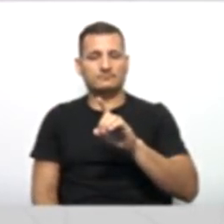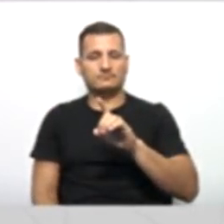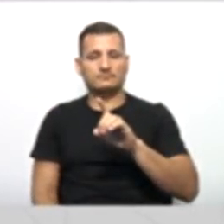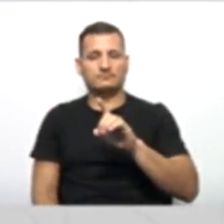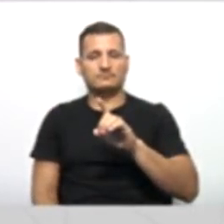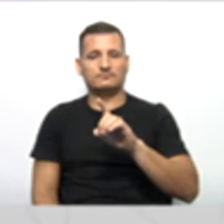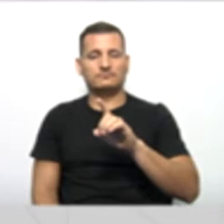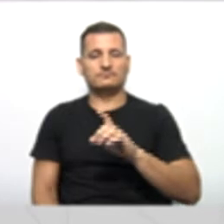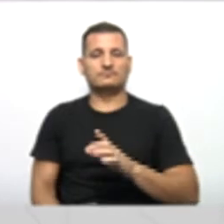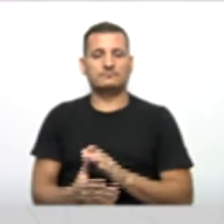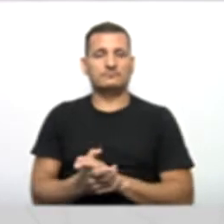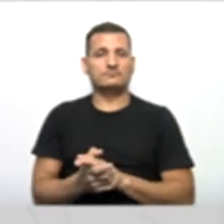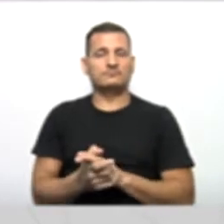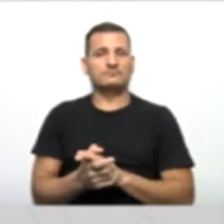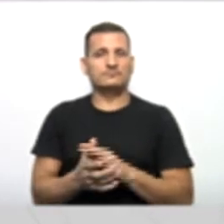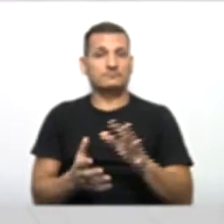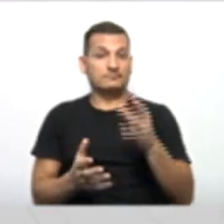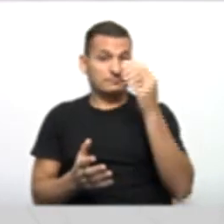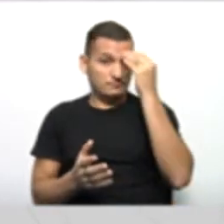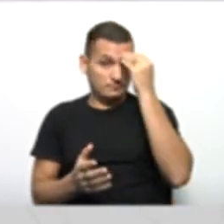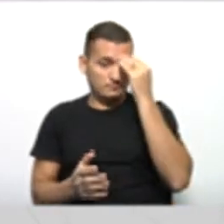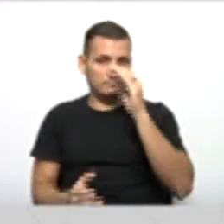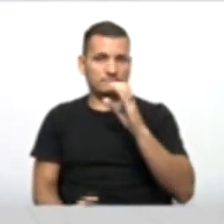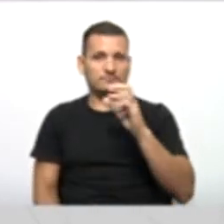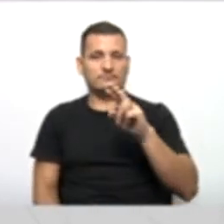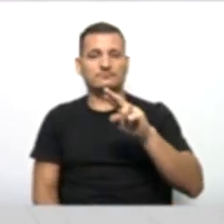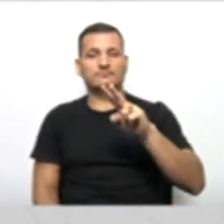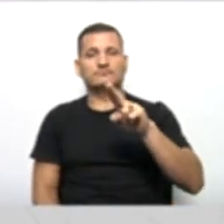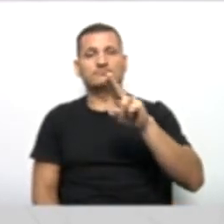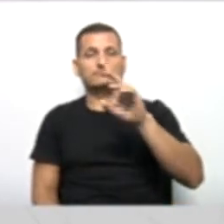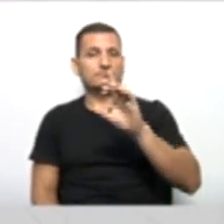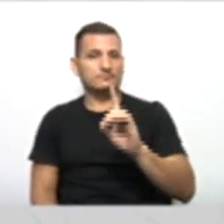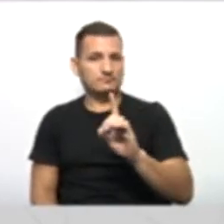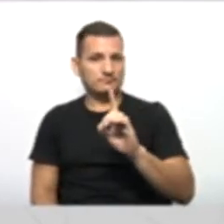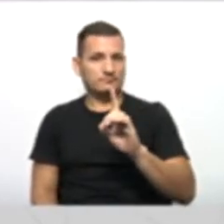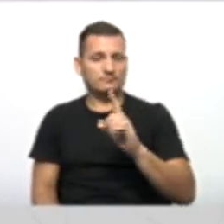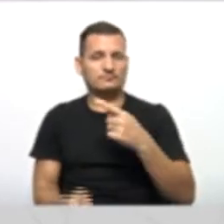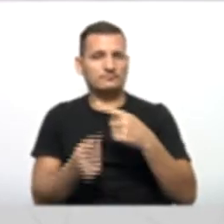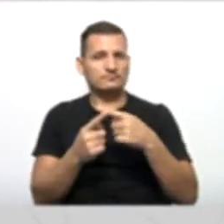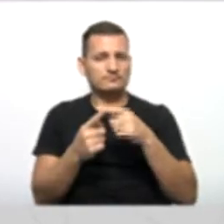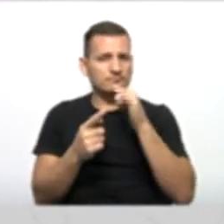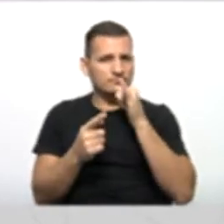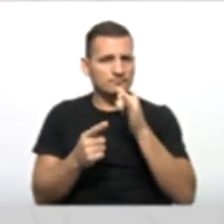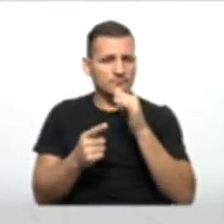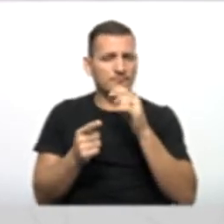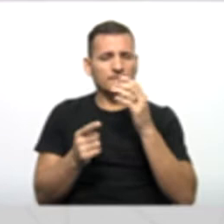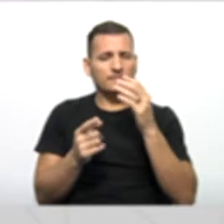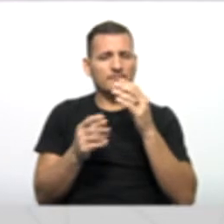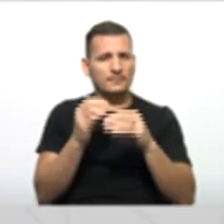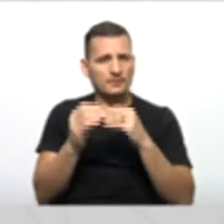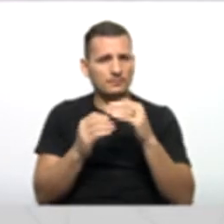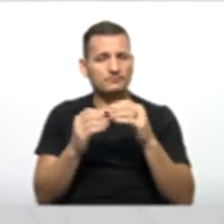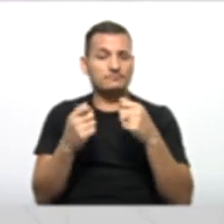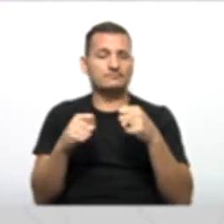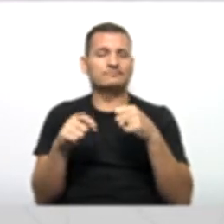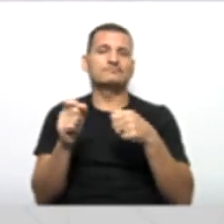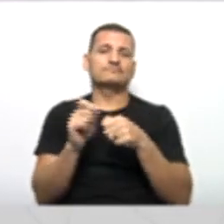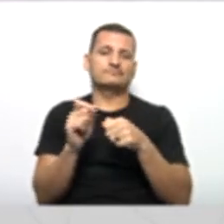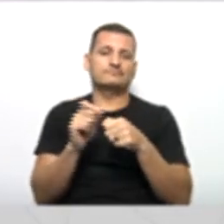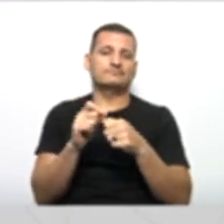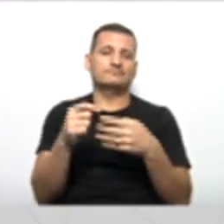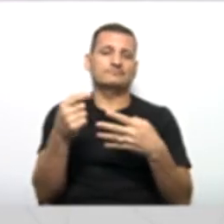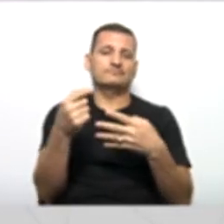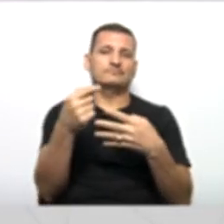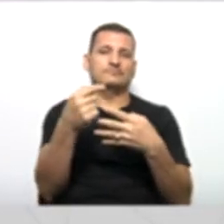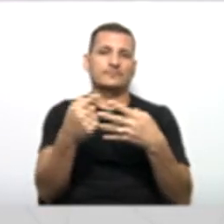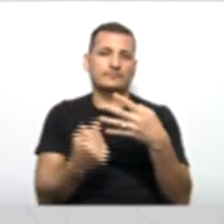vocês guardem esse acrônimo para vocês porque pra trabalhar com banco você vai precisar executar tudo isso